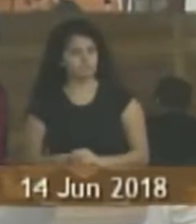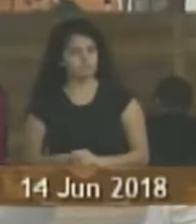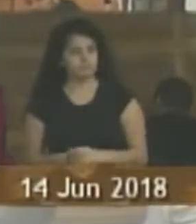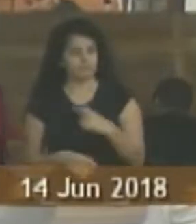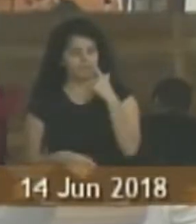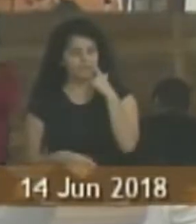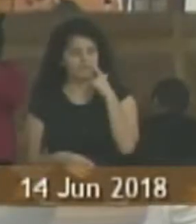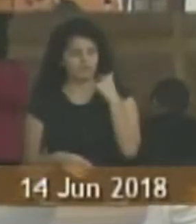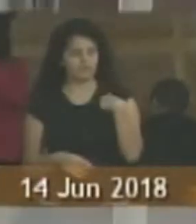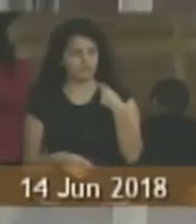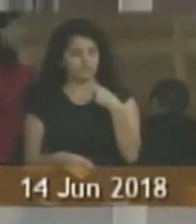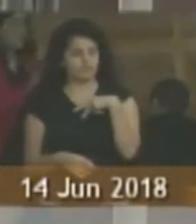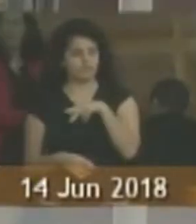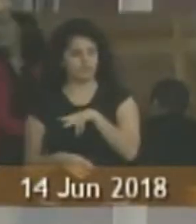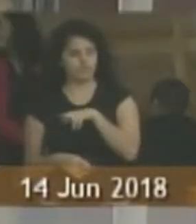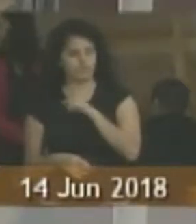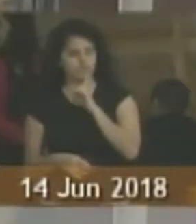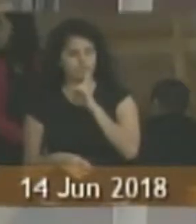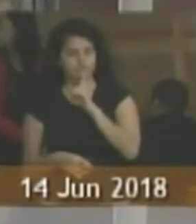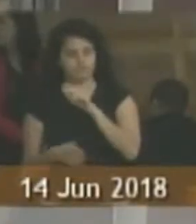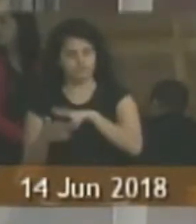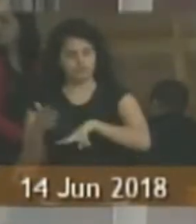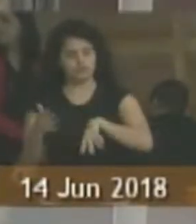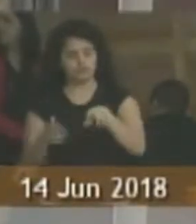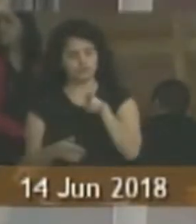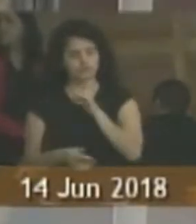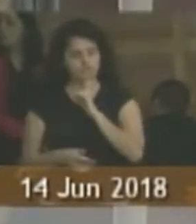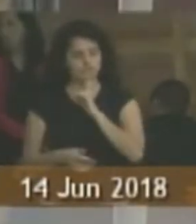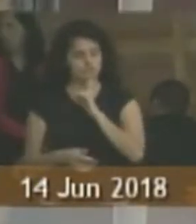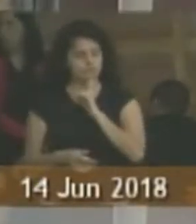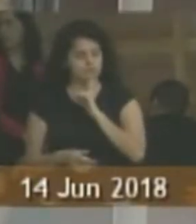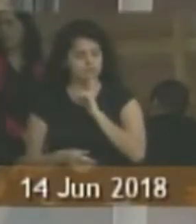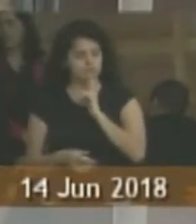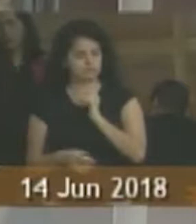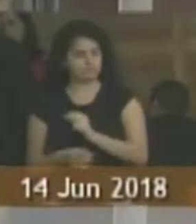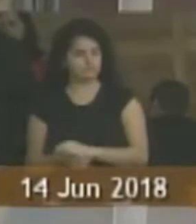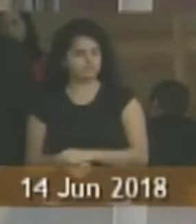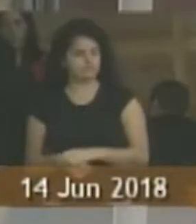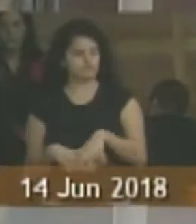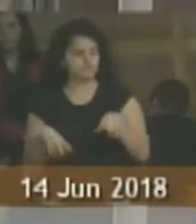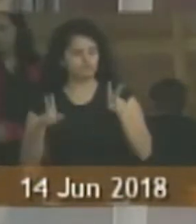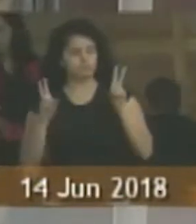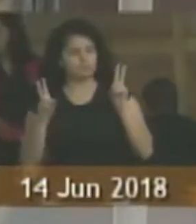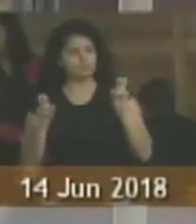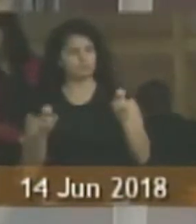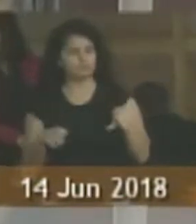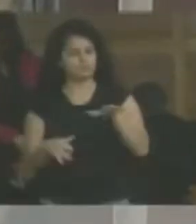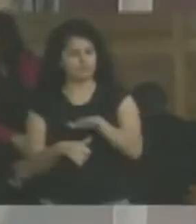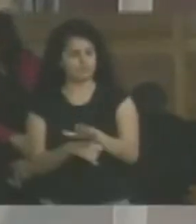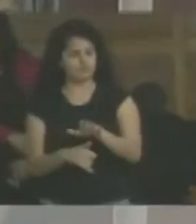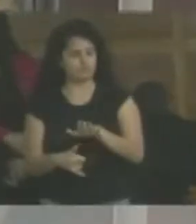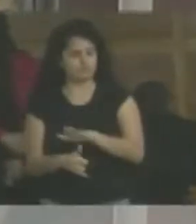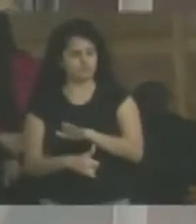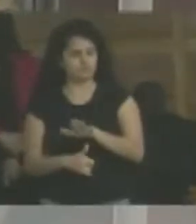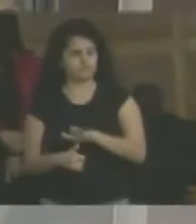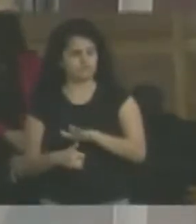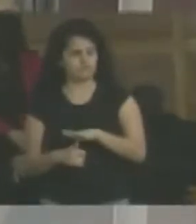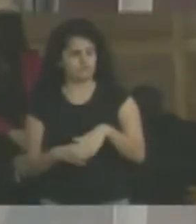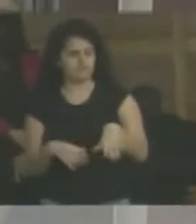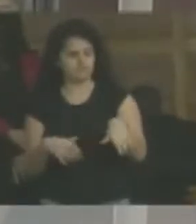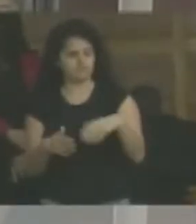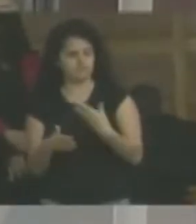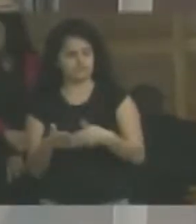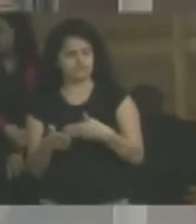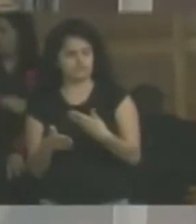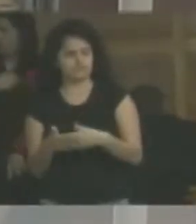Olha, vou ler o restante da resposta. Também com relação à questão da rede elétrica, a secretária